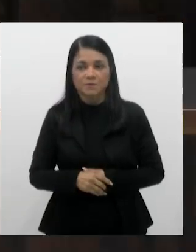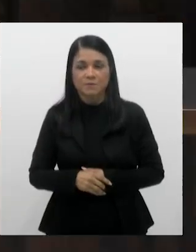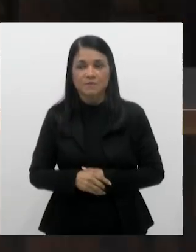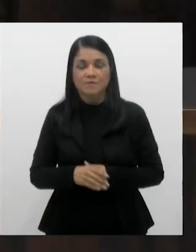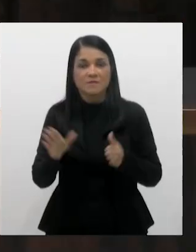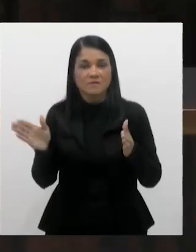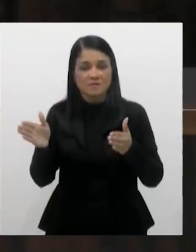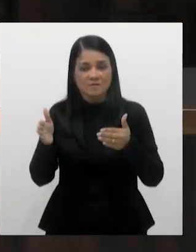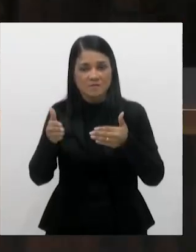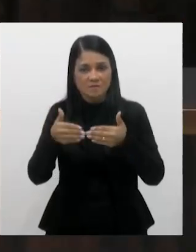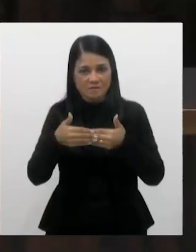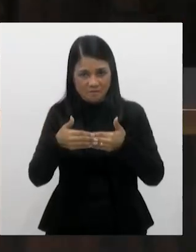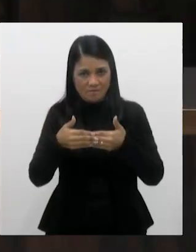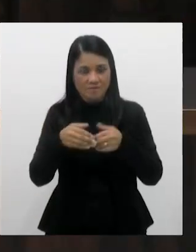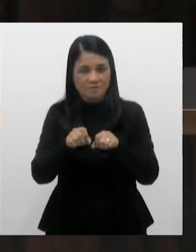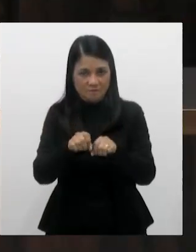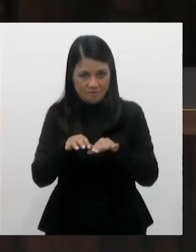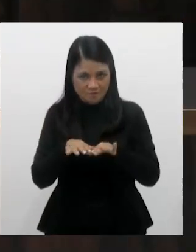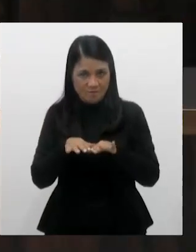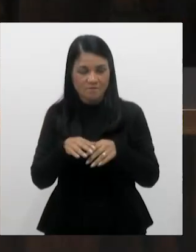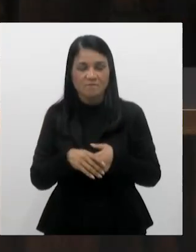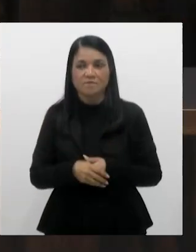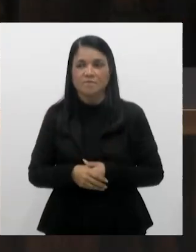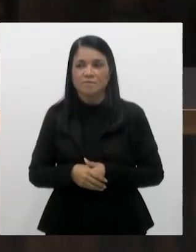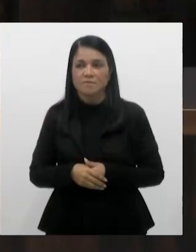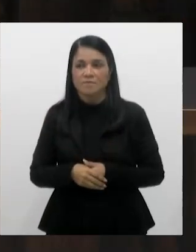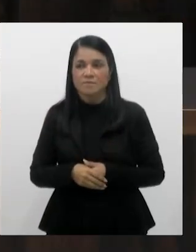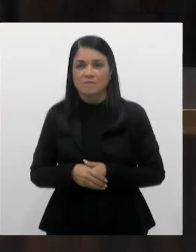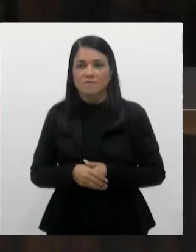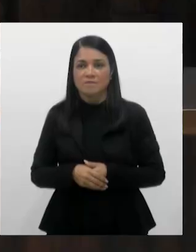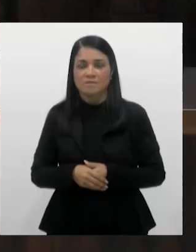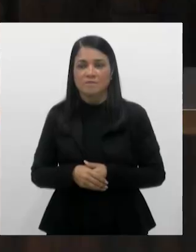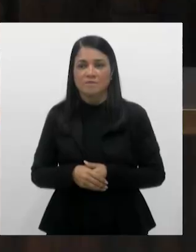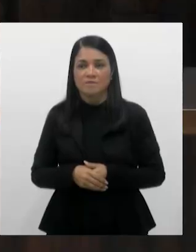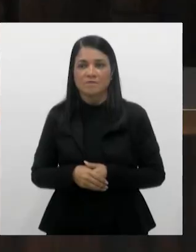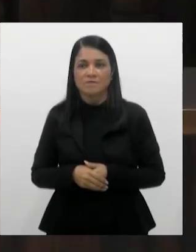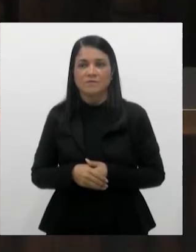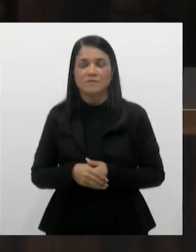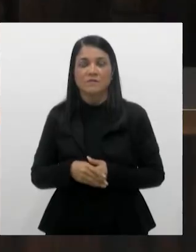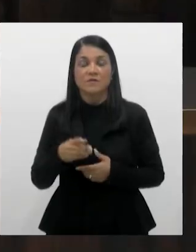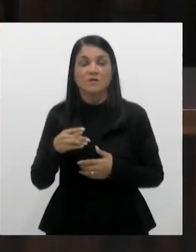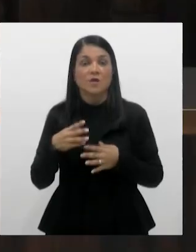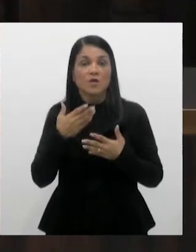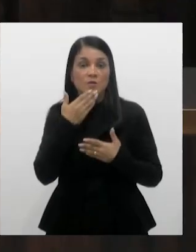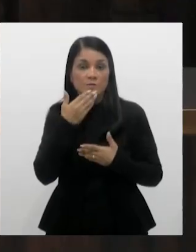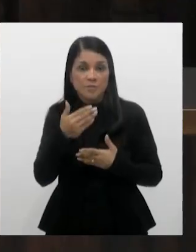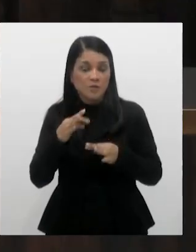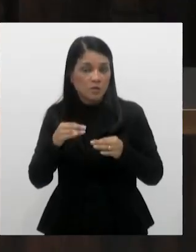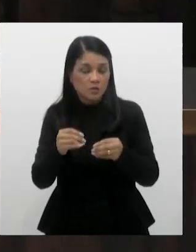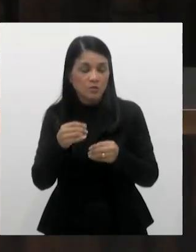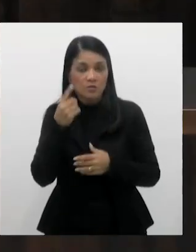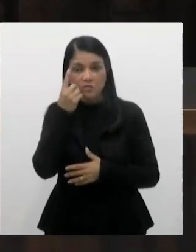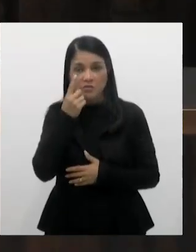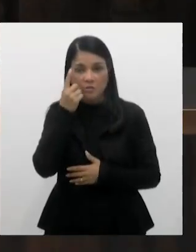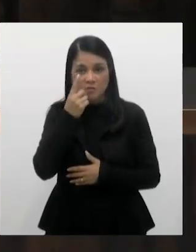Está encerrada a sessão. A presença solicita aos nobres deputados